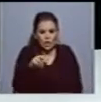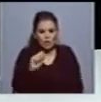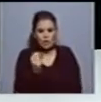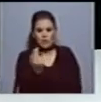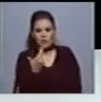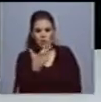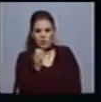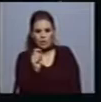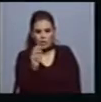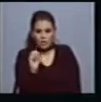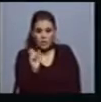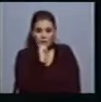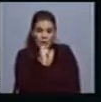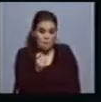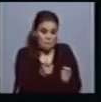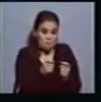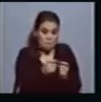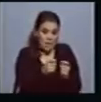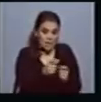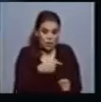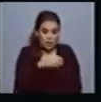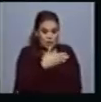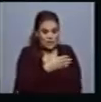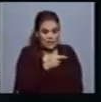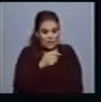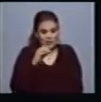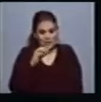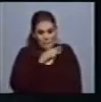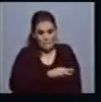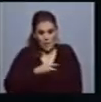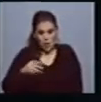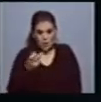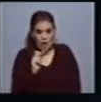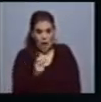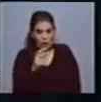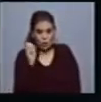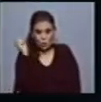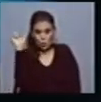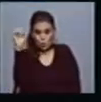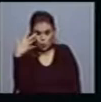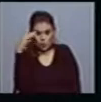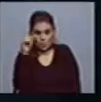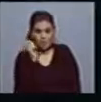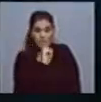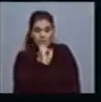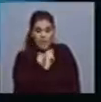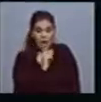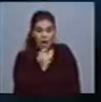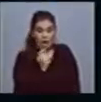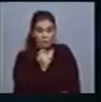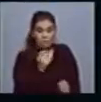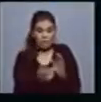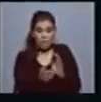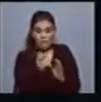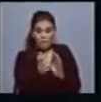galáxia relativamente próxima de nós, cerca de 130 milhões de anos-luz, e ainda por cima deu-se numa frequência a que os nossos detectores de